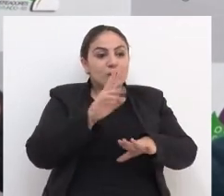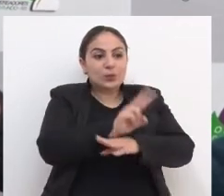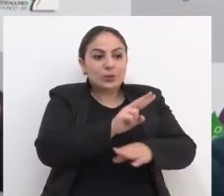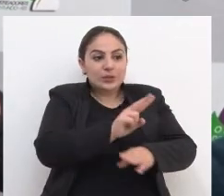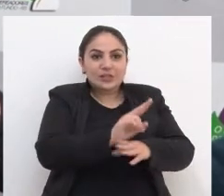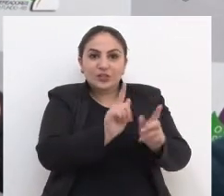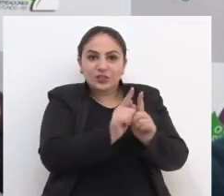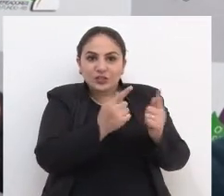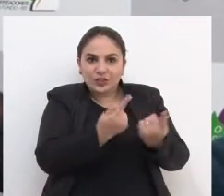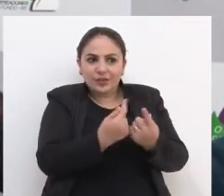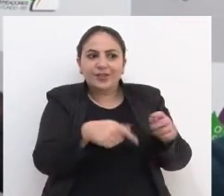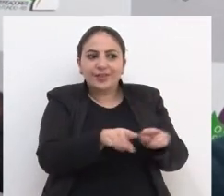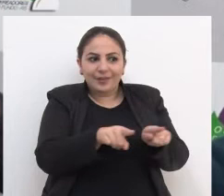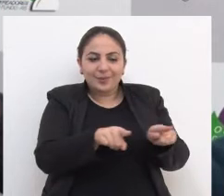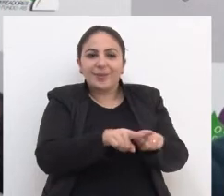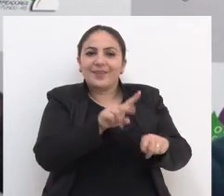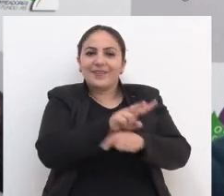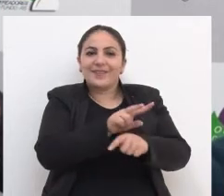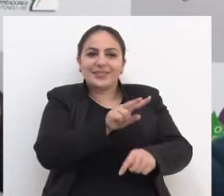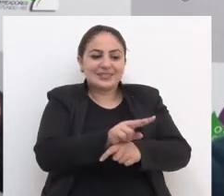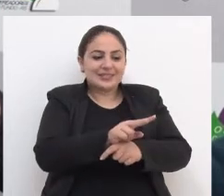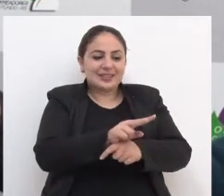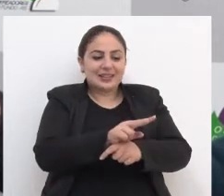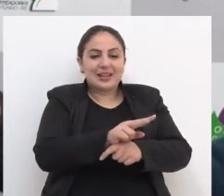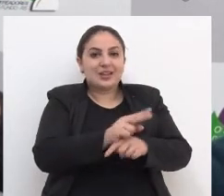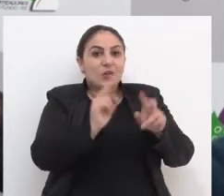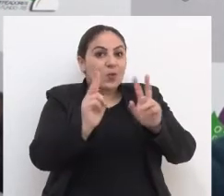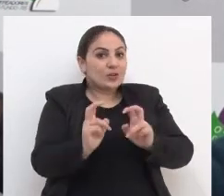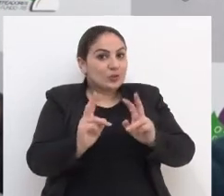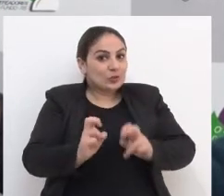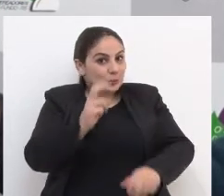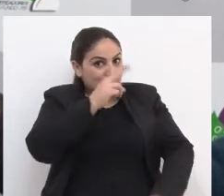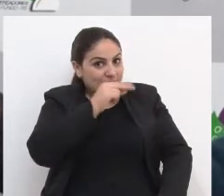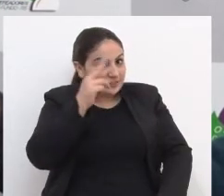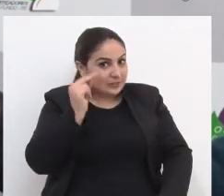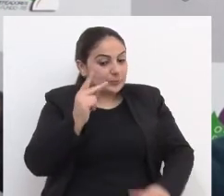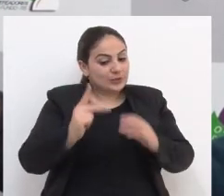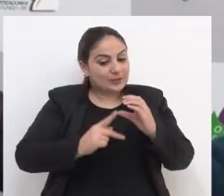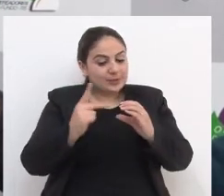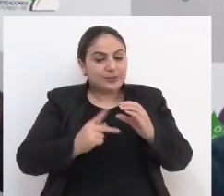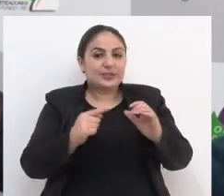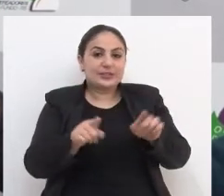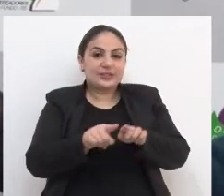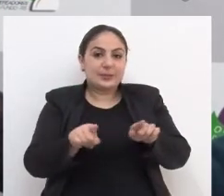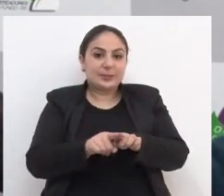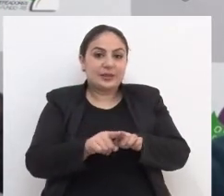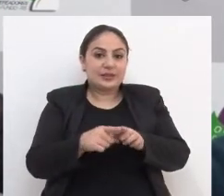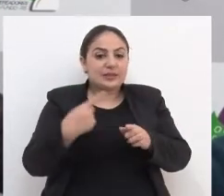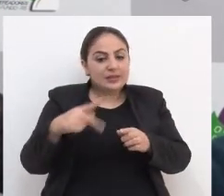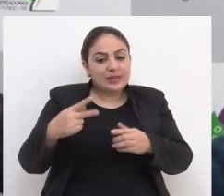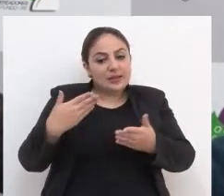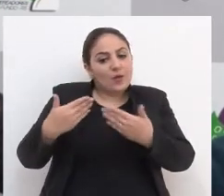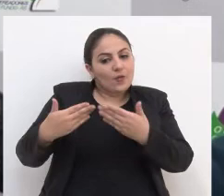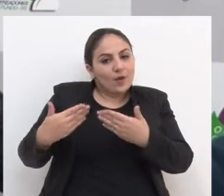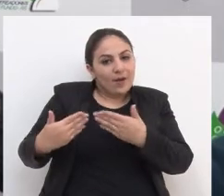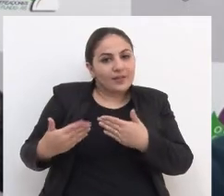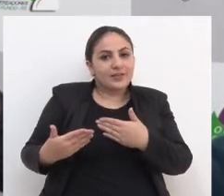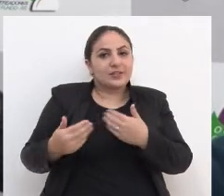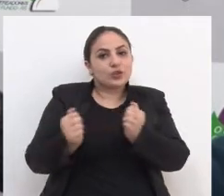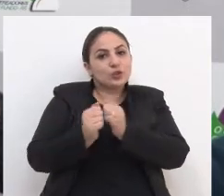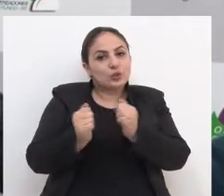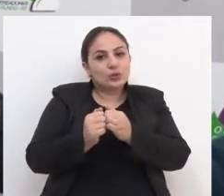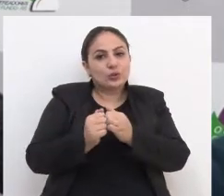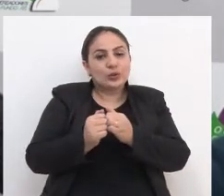seu mandato, também tem que cuidar das questões do Executivo na Câmara e também nesse diálogo do Legislativo com a